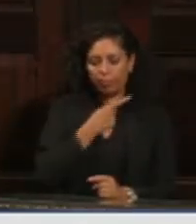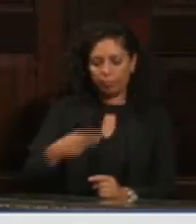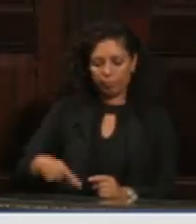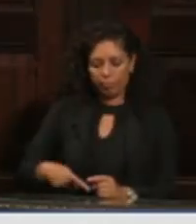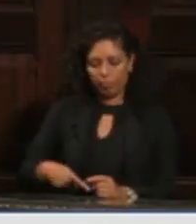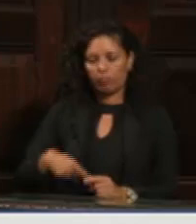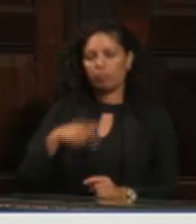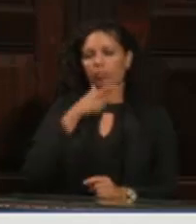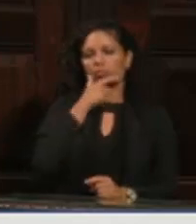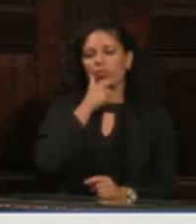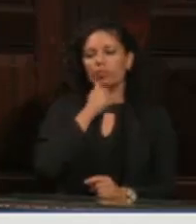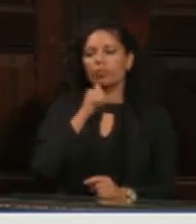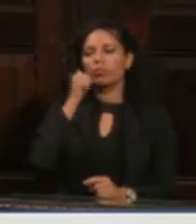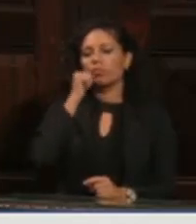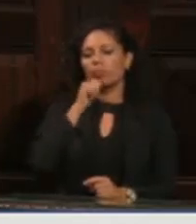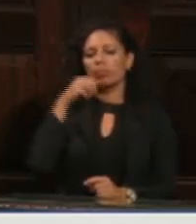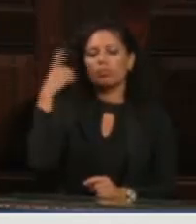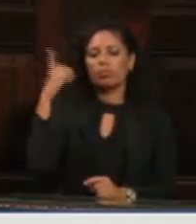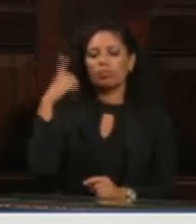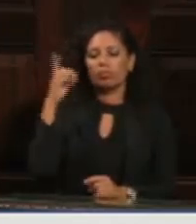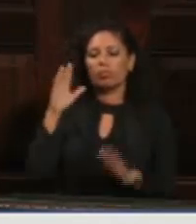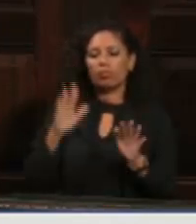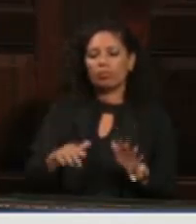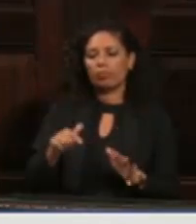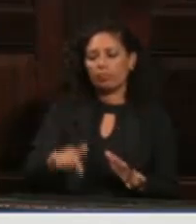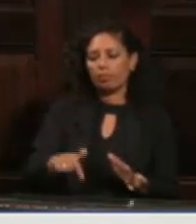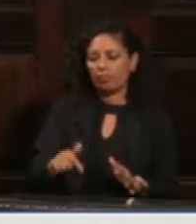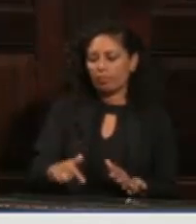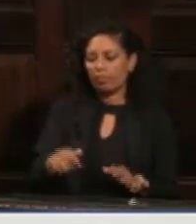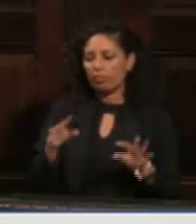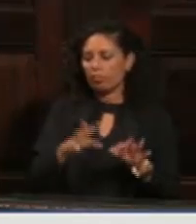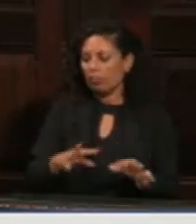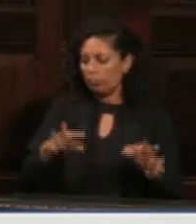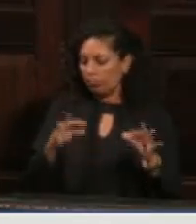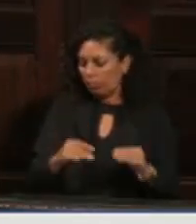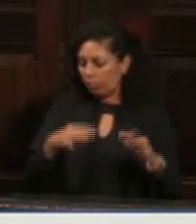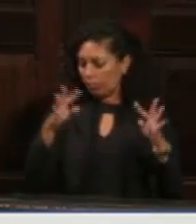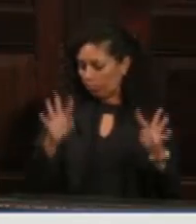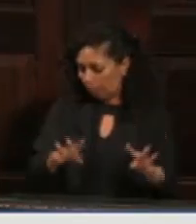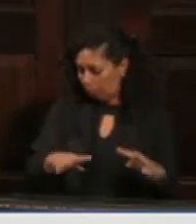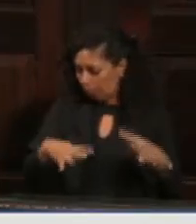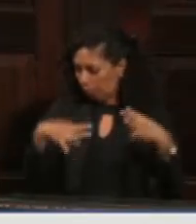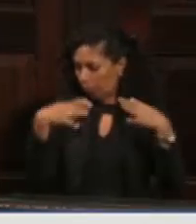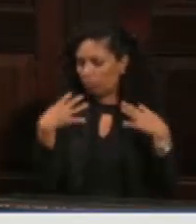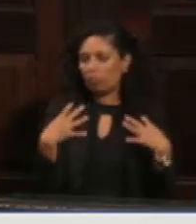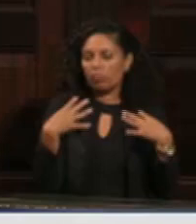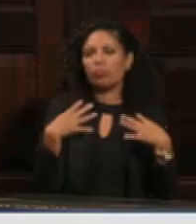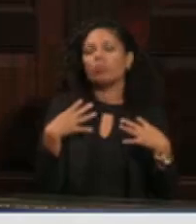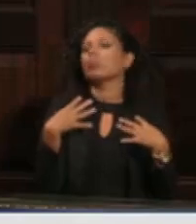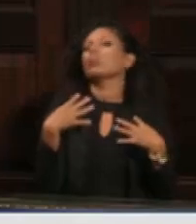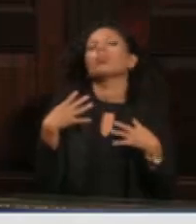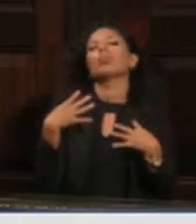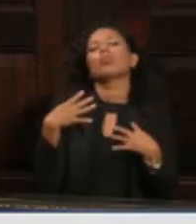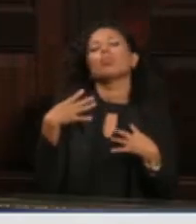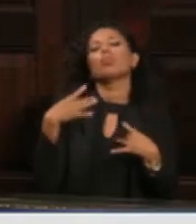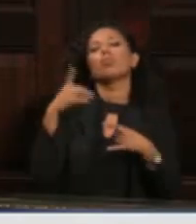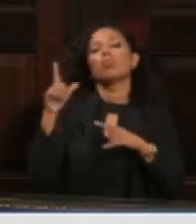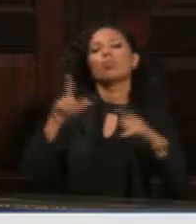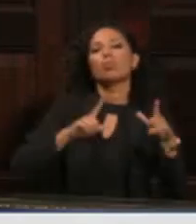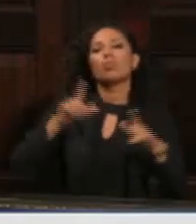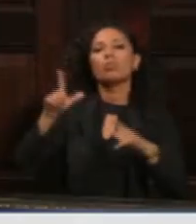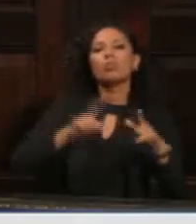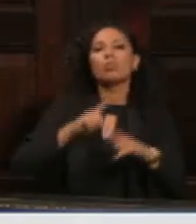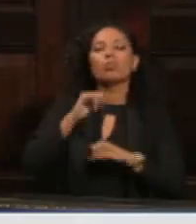senhora deputada, senhores deputados ainda presentes, cidadãos que nos assistem pela TV Alerj, nos seguem pelas